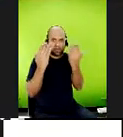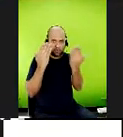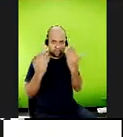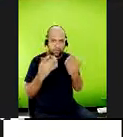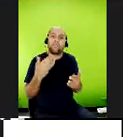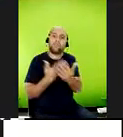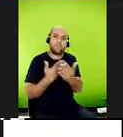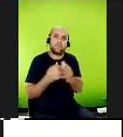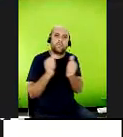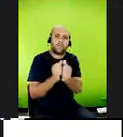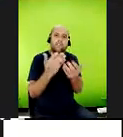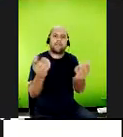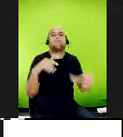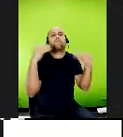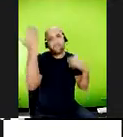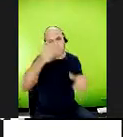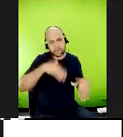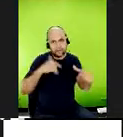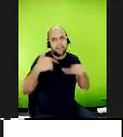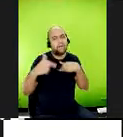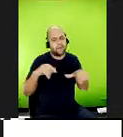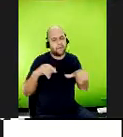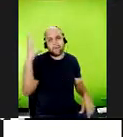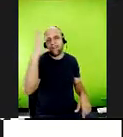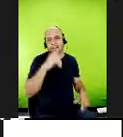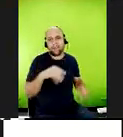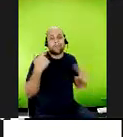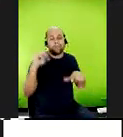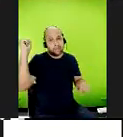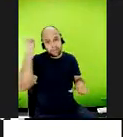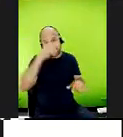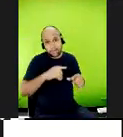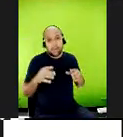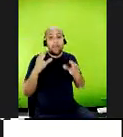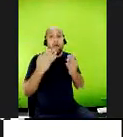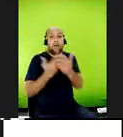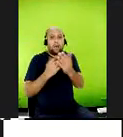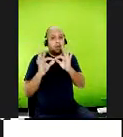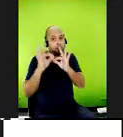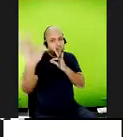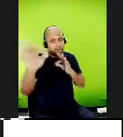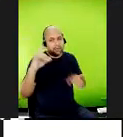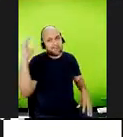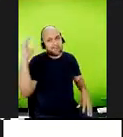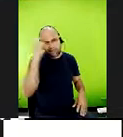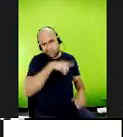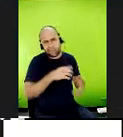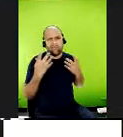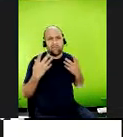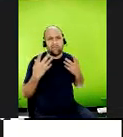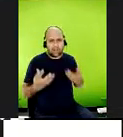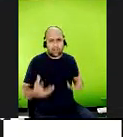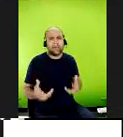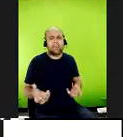quanto vocês prova trabalho tá desesperador né aula virtual chato para caramba que a gente quer se encontrar aqui é o fórum E aí eu